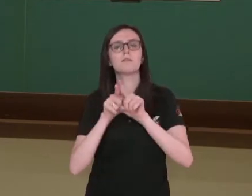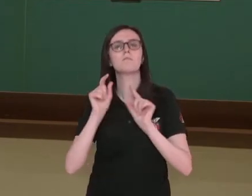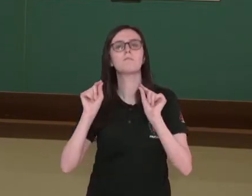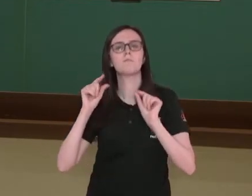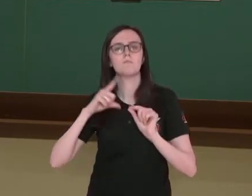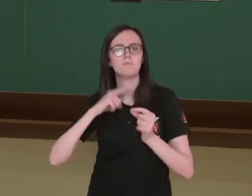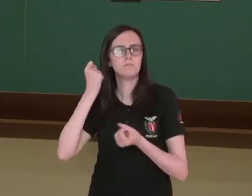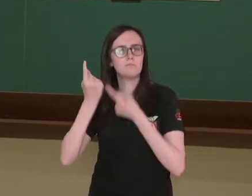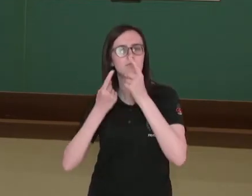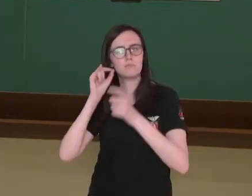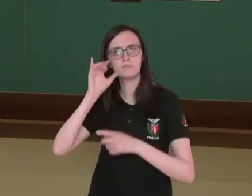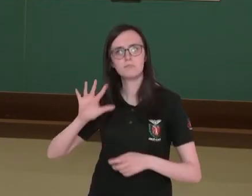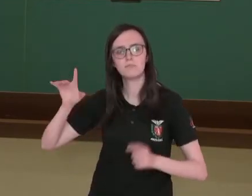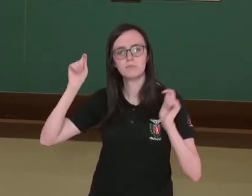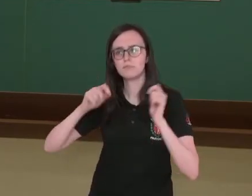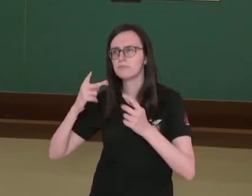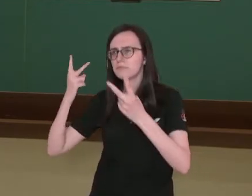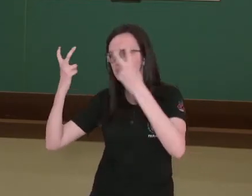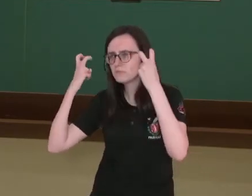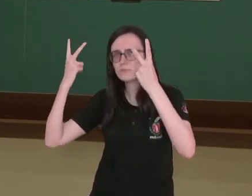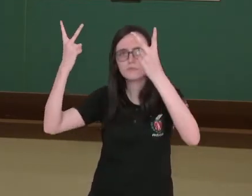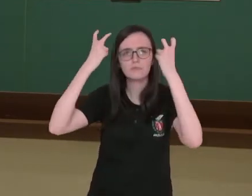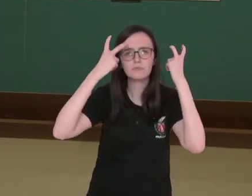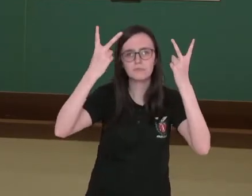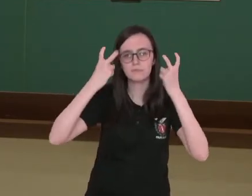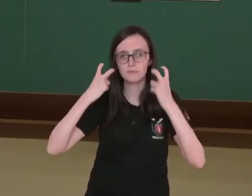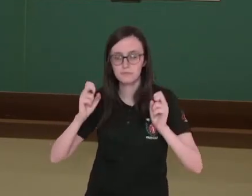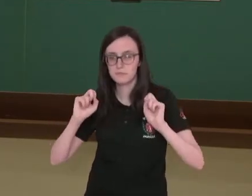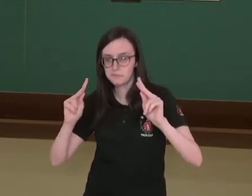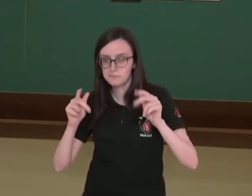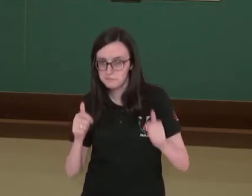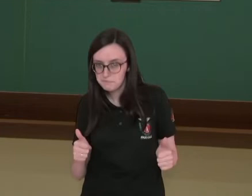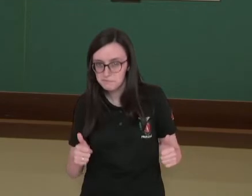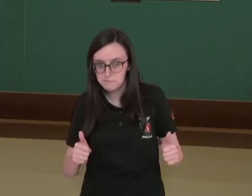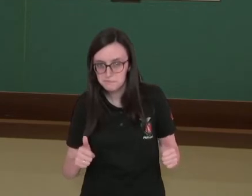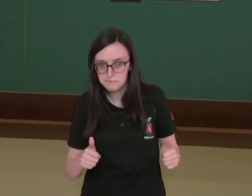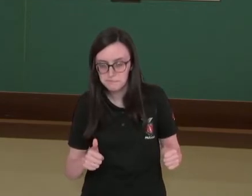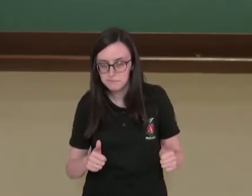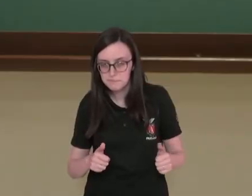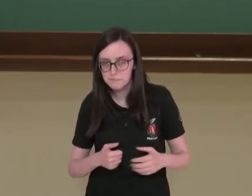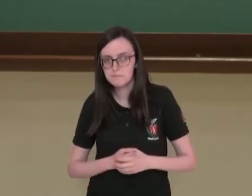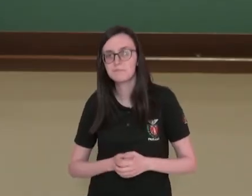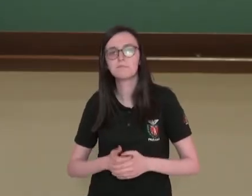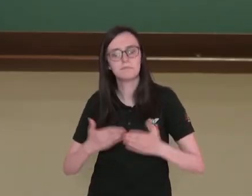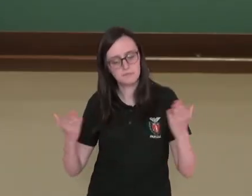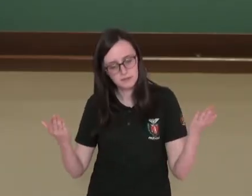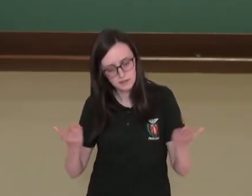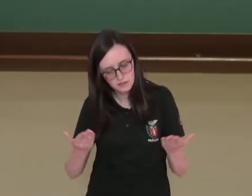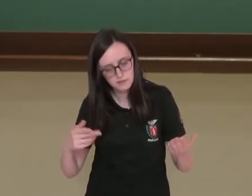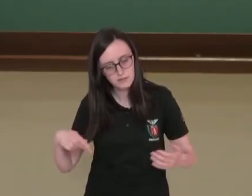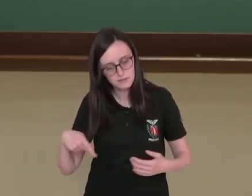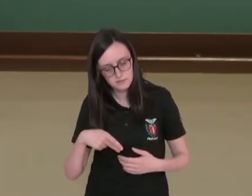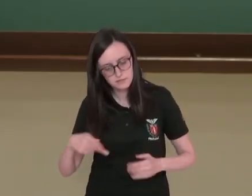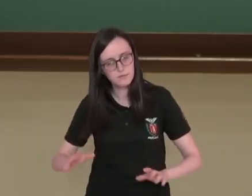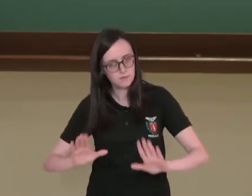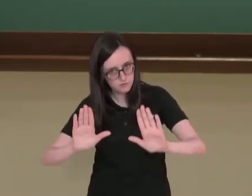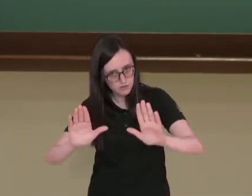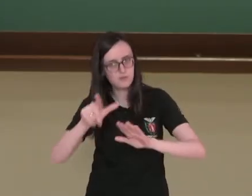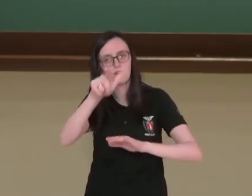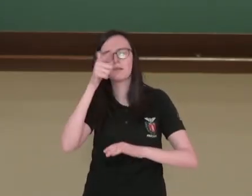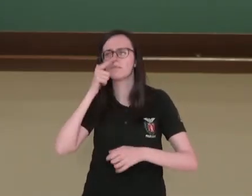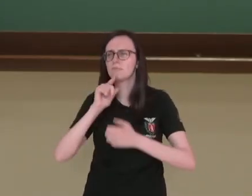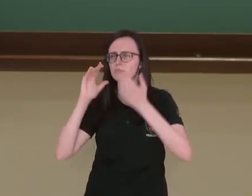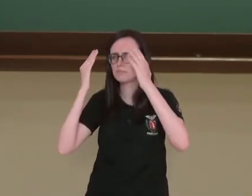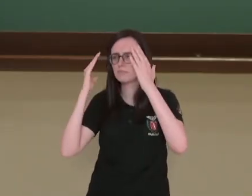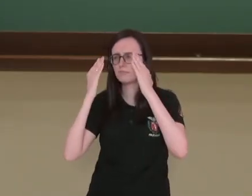algumas figuras que a gente consegue identificar, né? Tá bom? Beleza? Então, agora a prof, né, vai deixar você